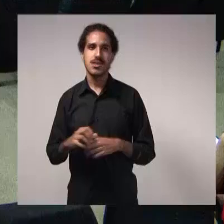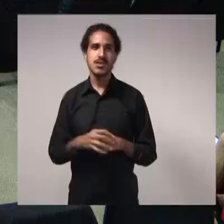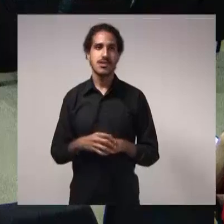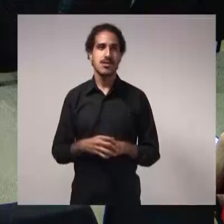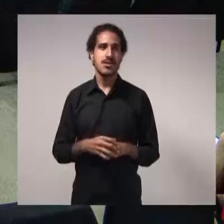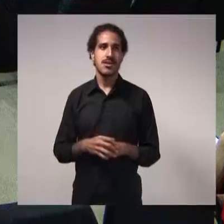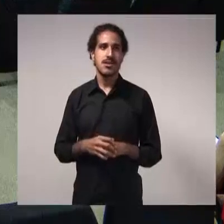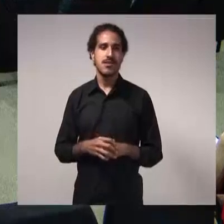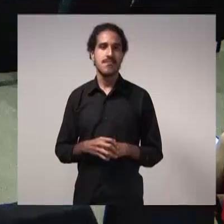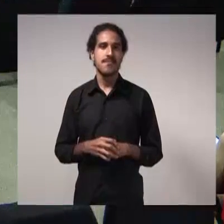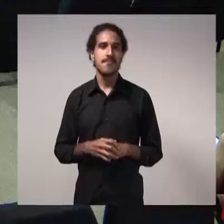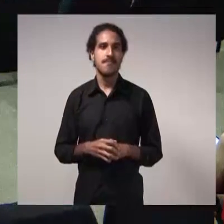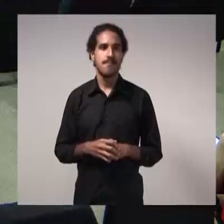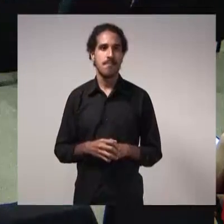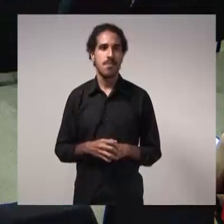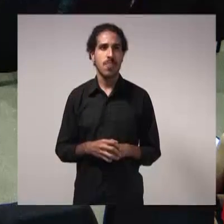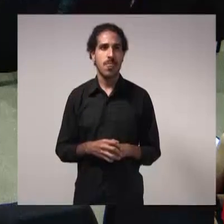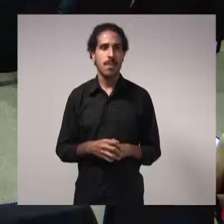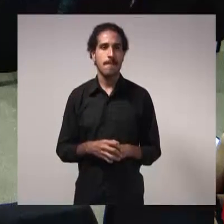Aqui embaixo.